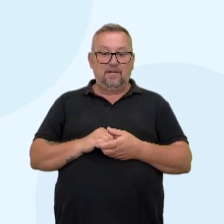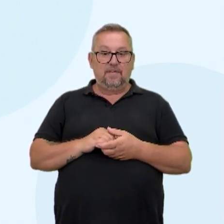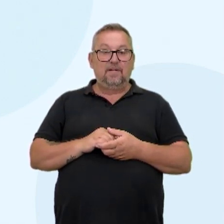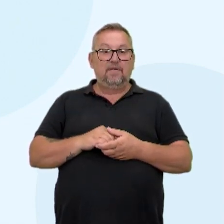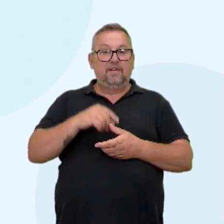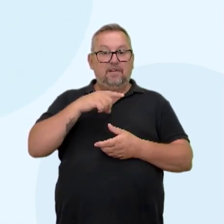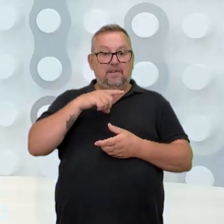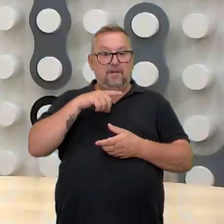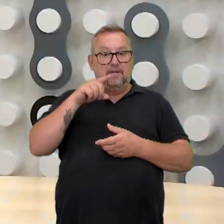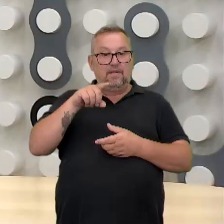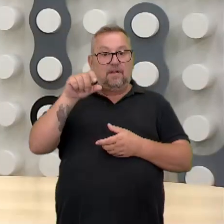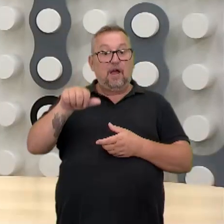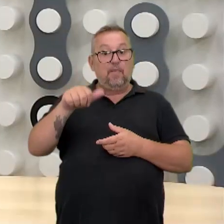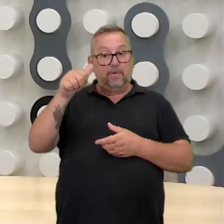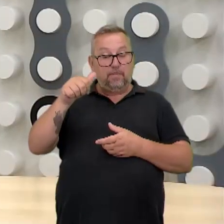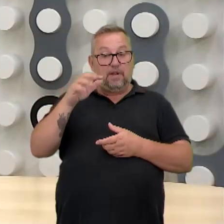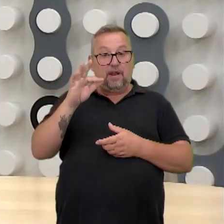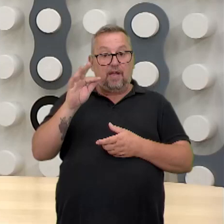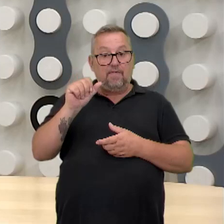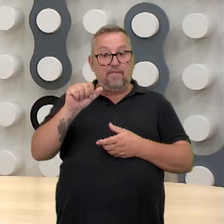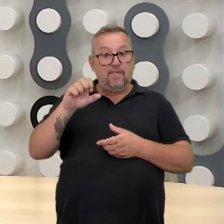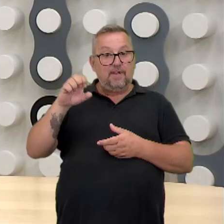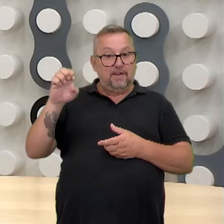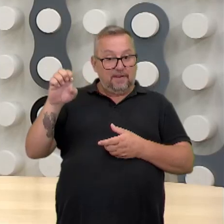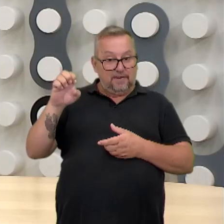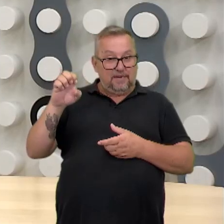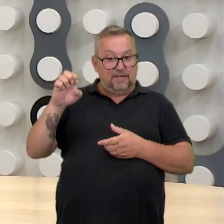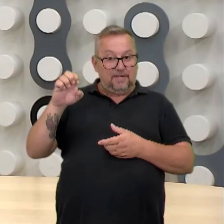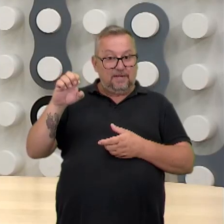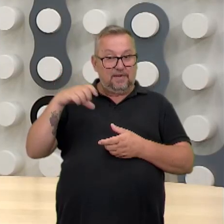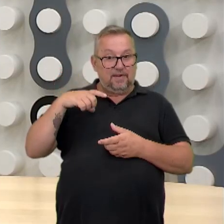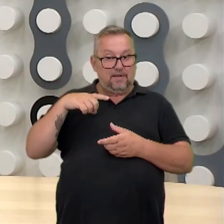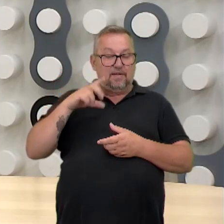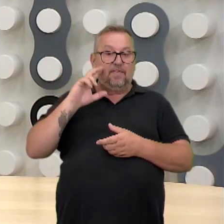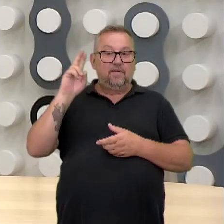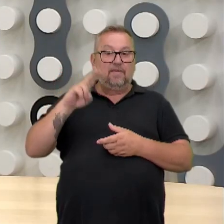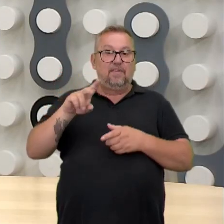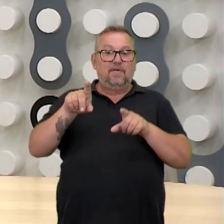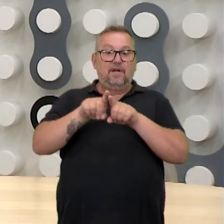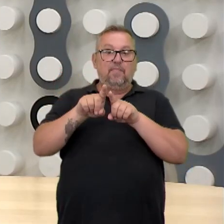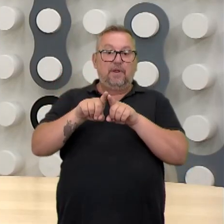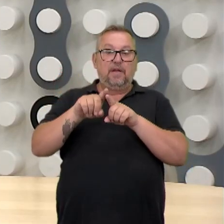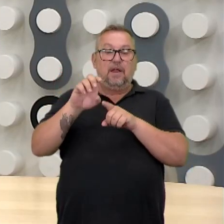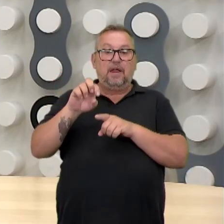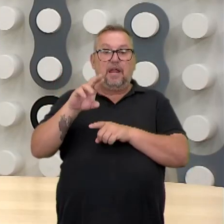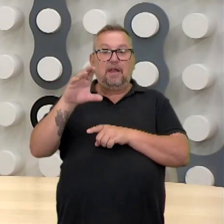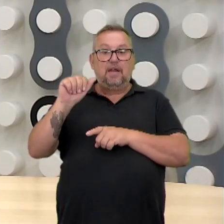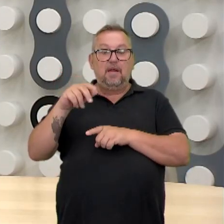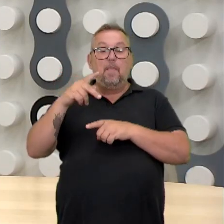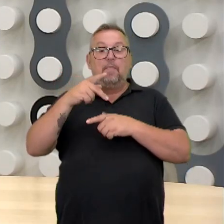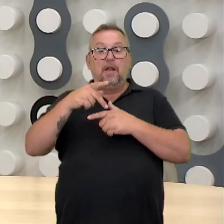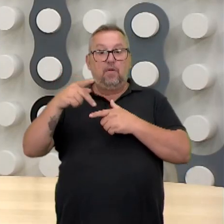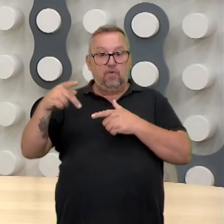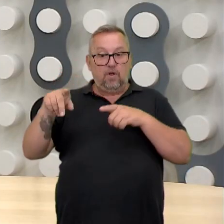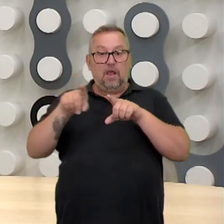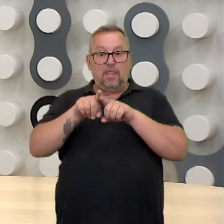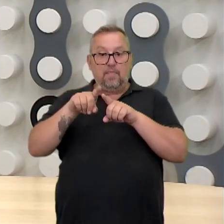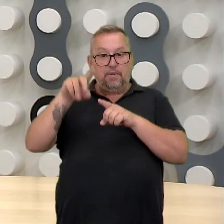temos aí essa primeira fase, que é a fase aí, no caso do éon Fanerozoico, da era Paleozoico, e lembrando, né,